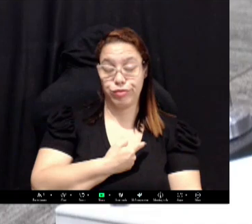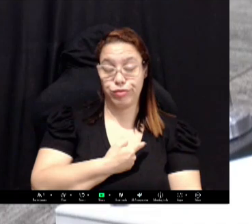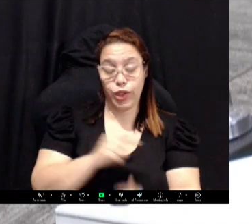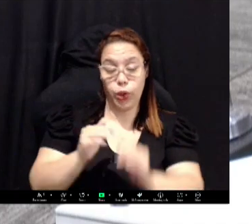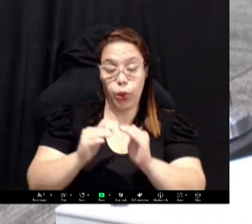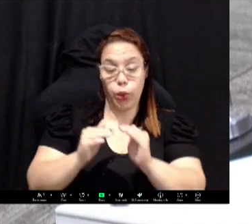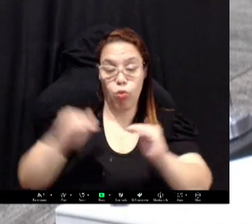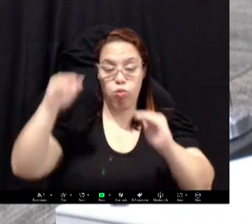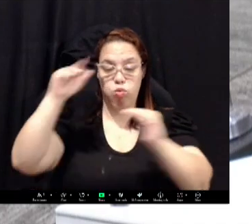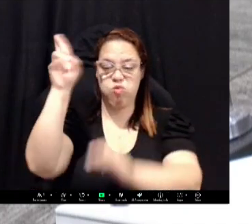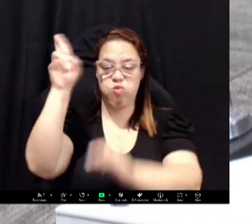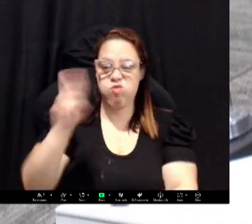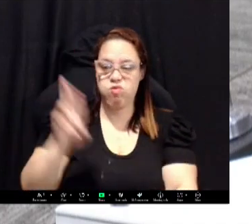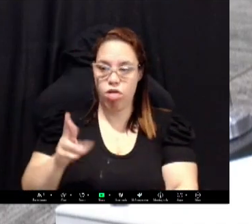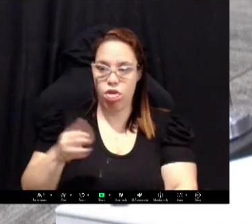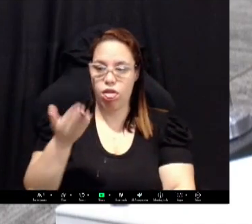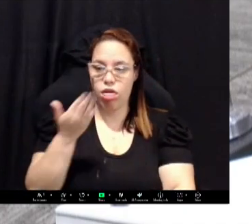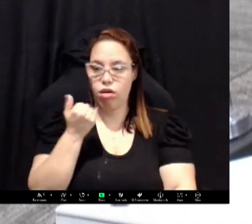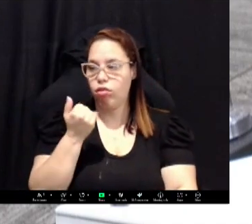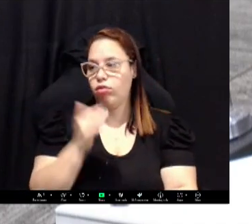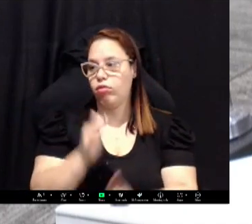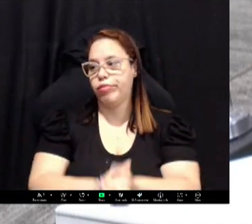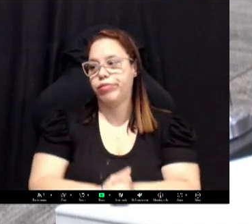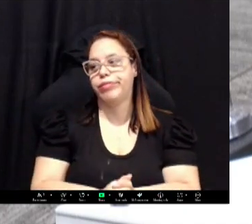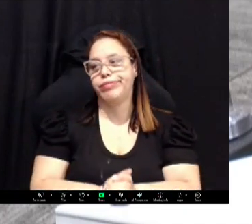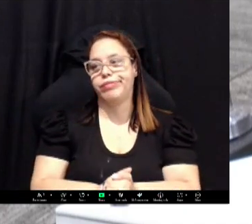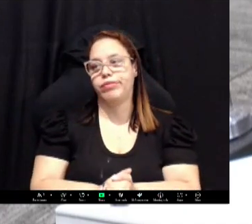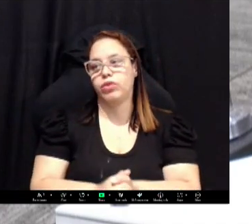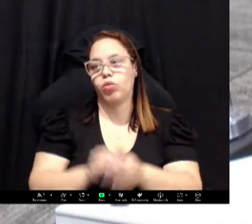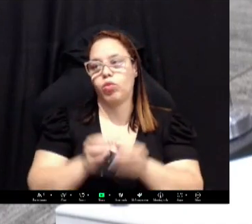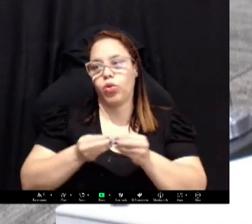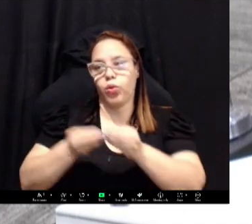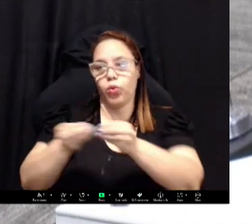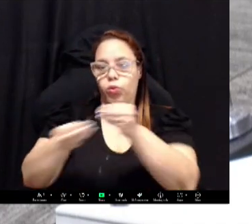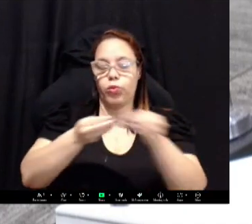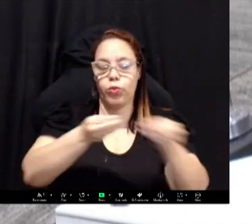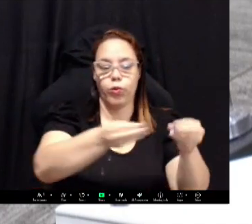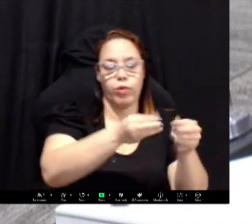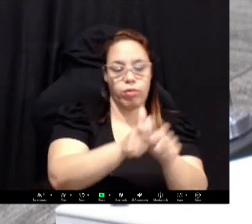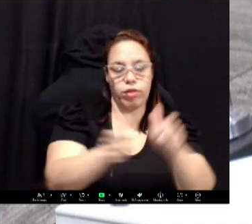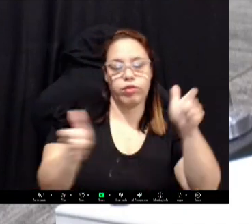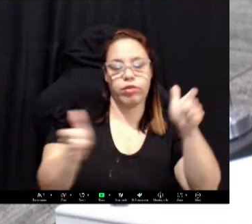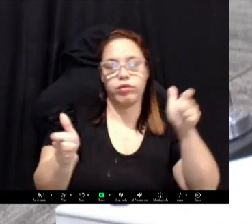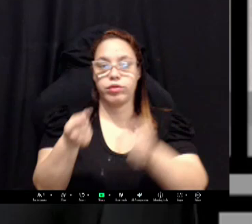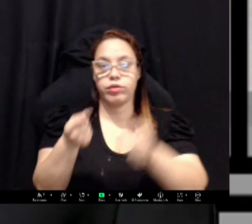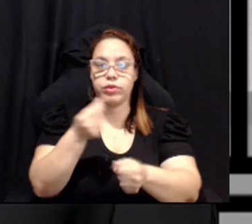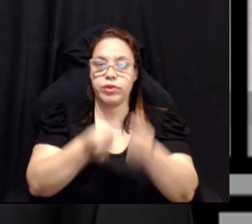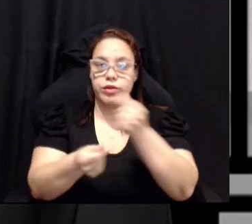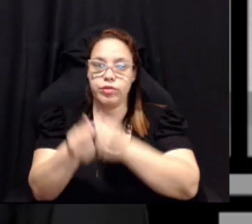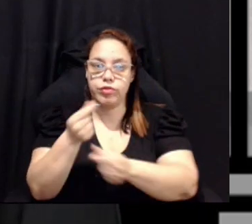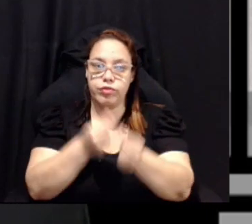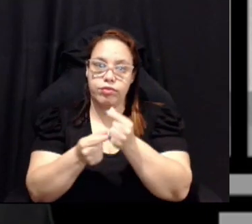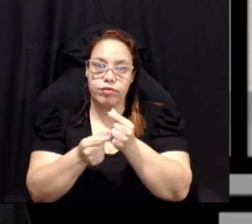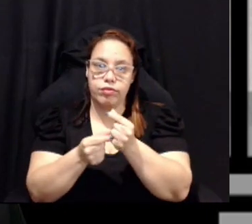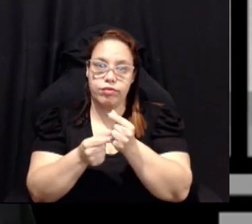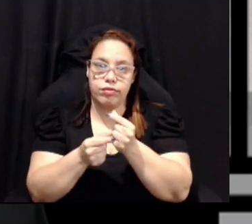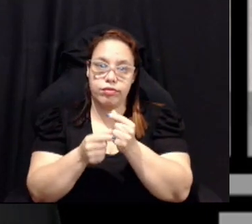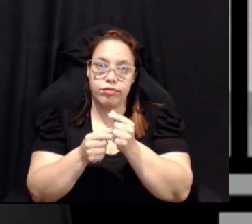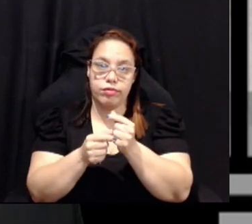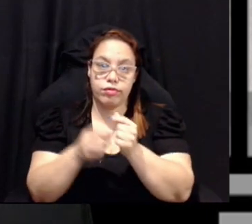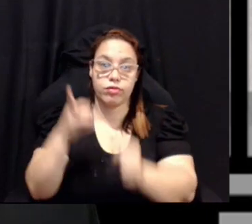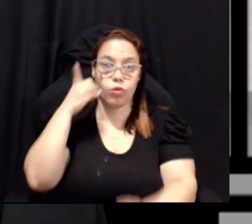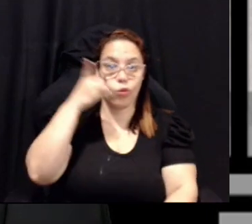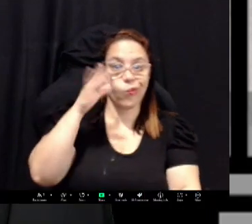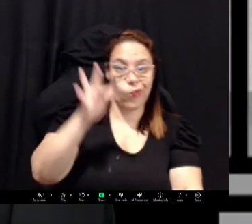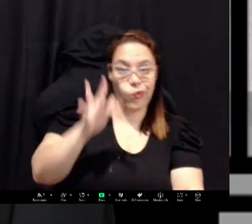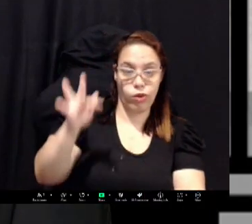dos alimentos e também uma exportação mais alta. Mas esses valores são artificiais. O deputado federal